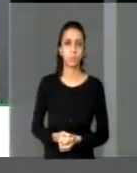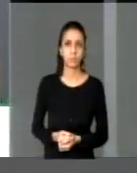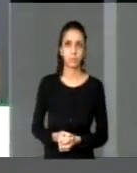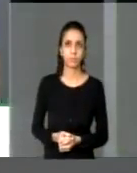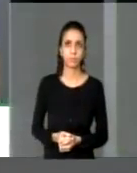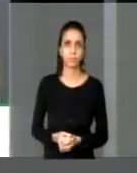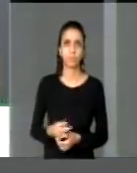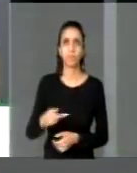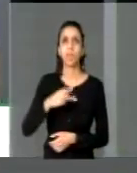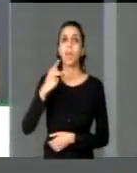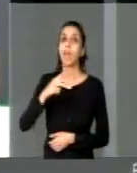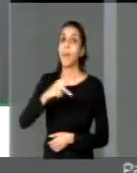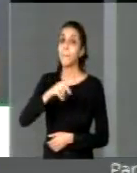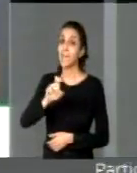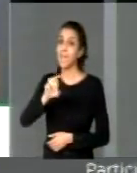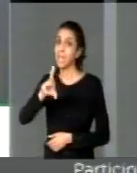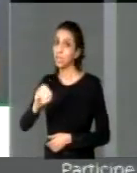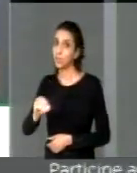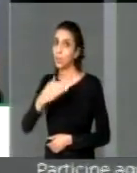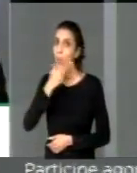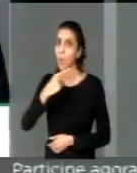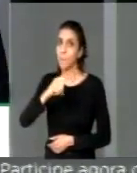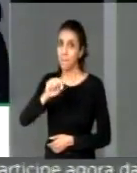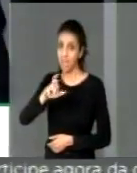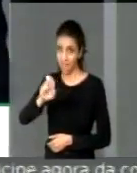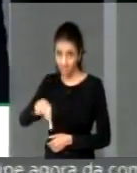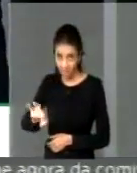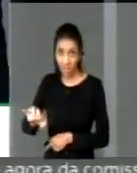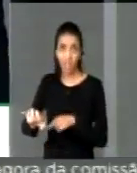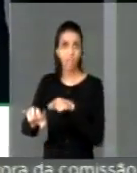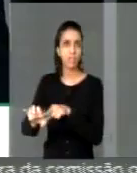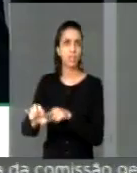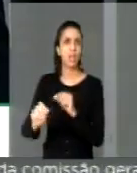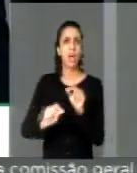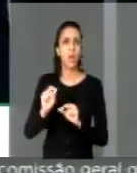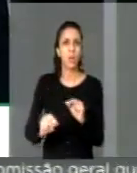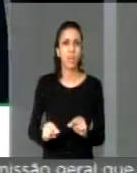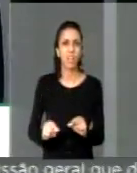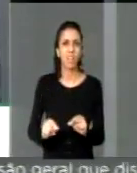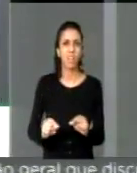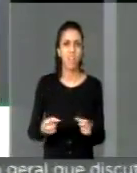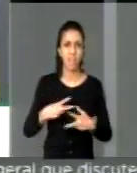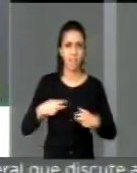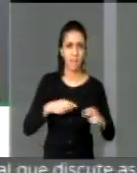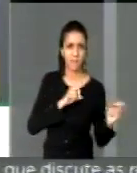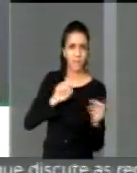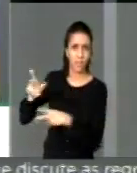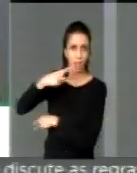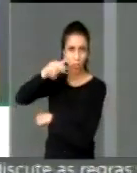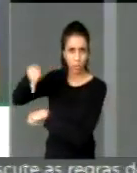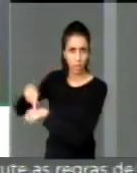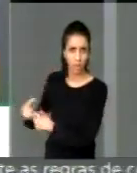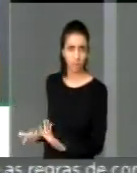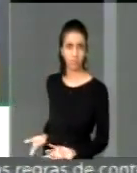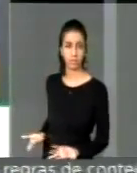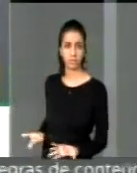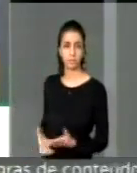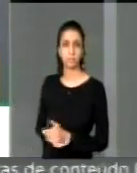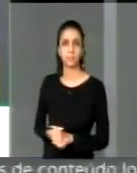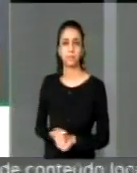com o seu Pedro Parente a desnacionalização e a desindustrialização desse nosso setor.